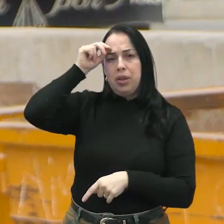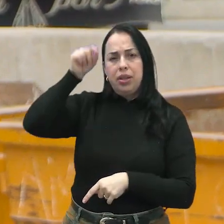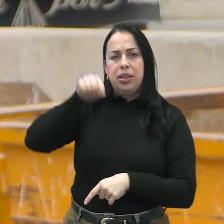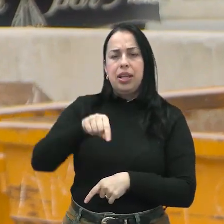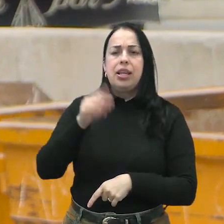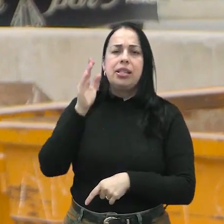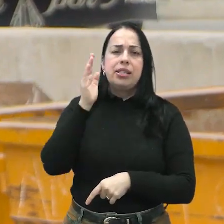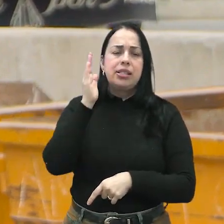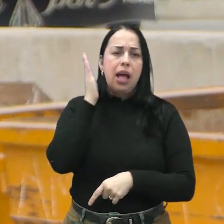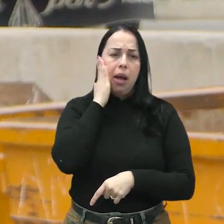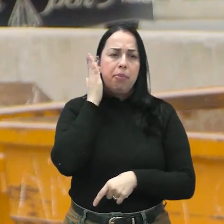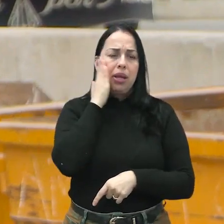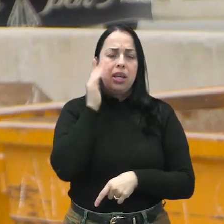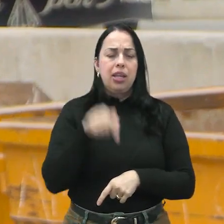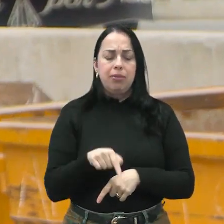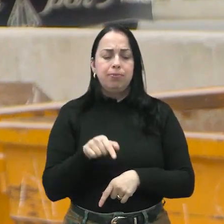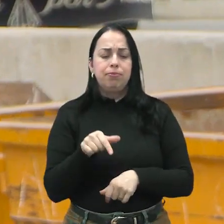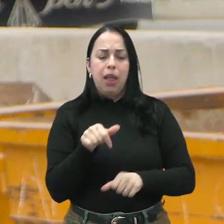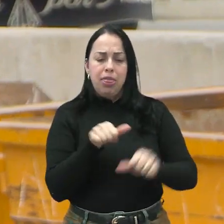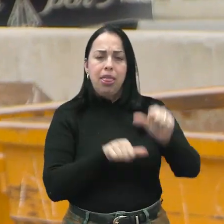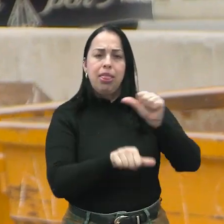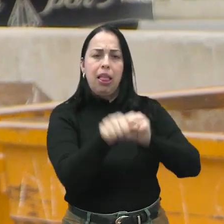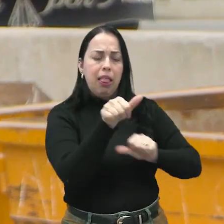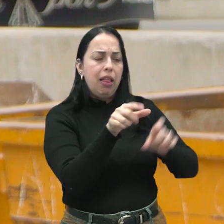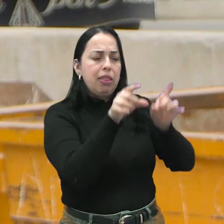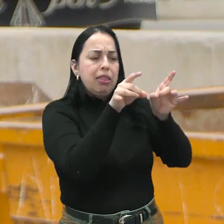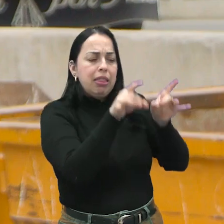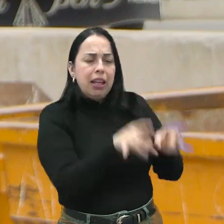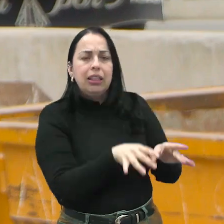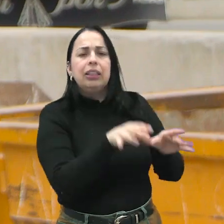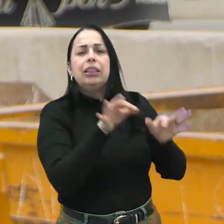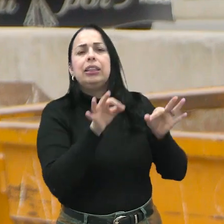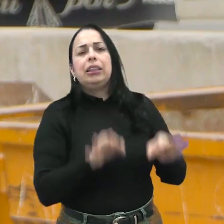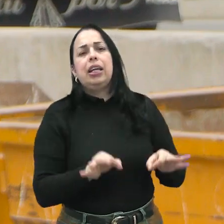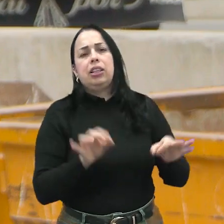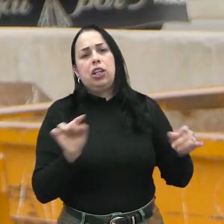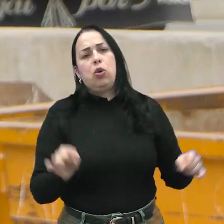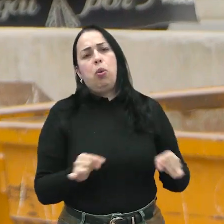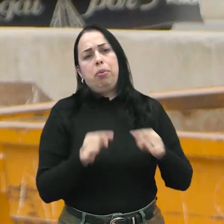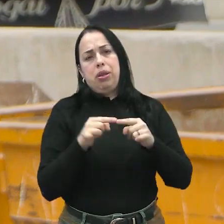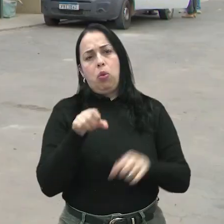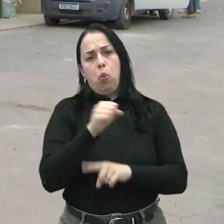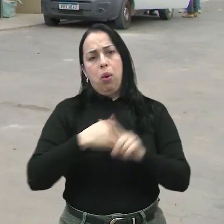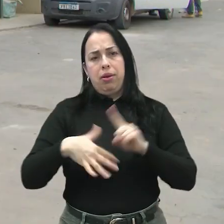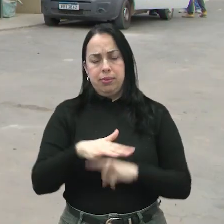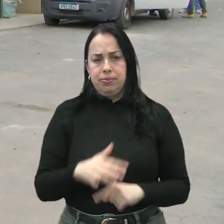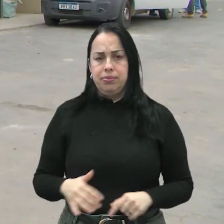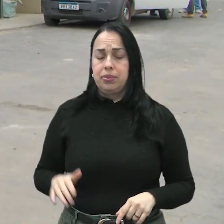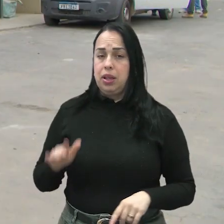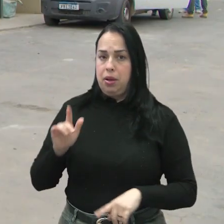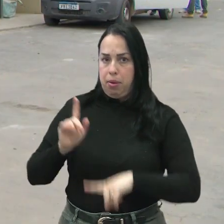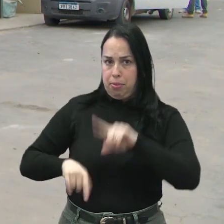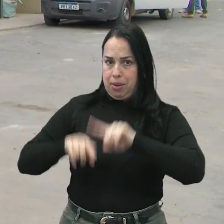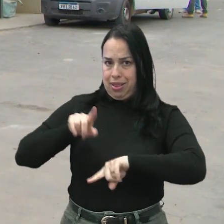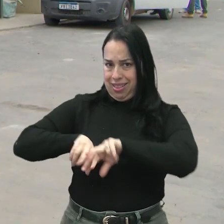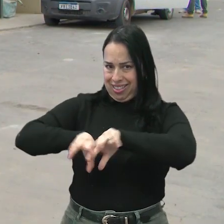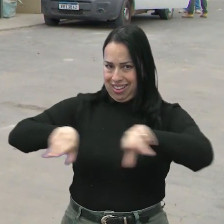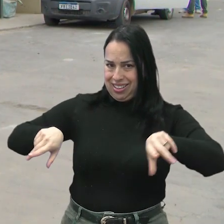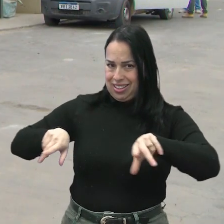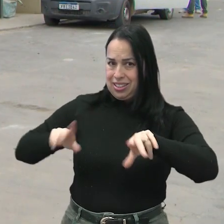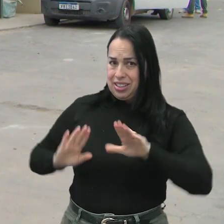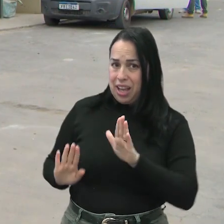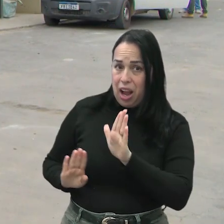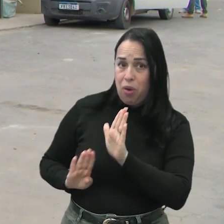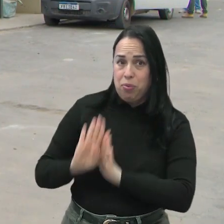que todos esses resíduos recebidos terão uma destinação final ambientalmente adequada. Entre os materiais que